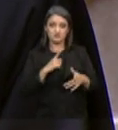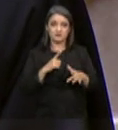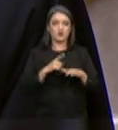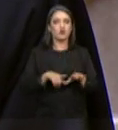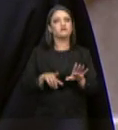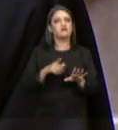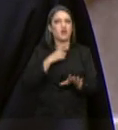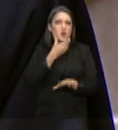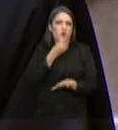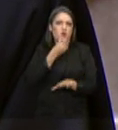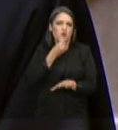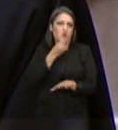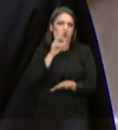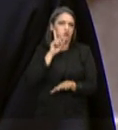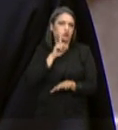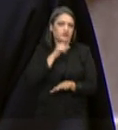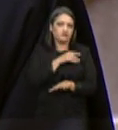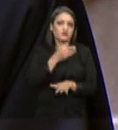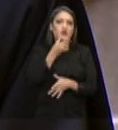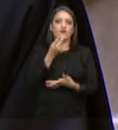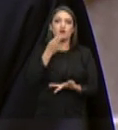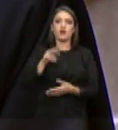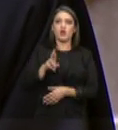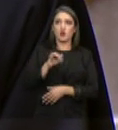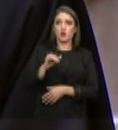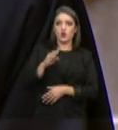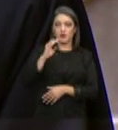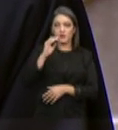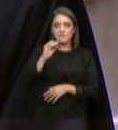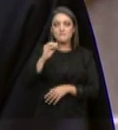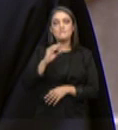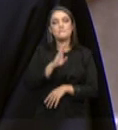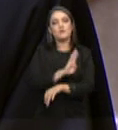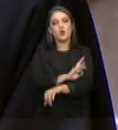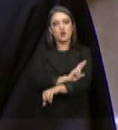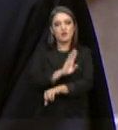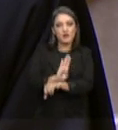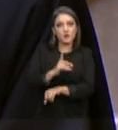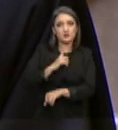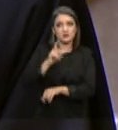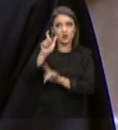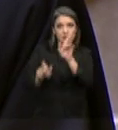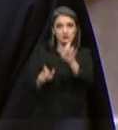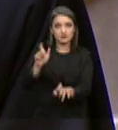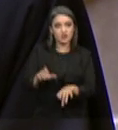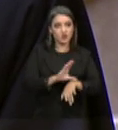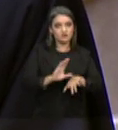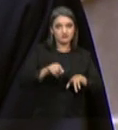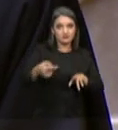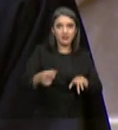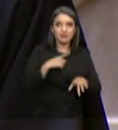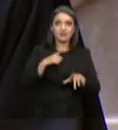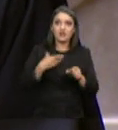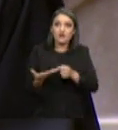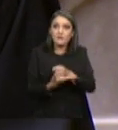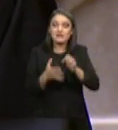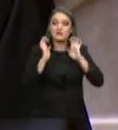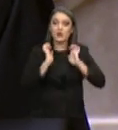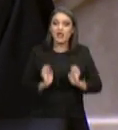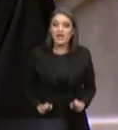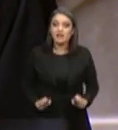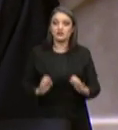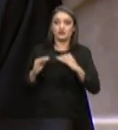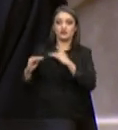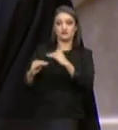schoolberg Rui Barbosa é um sujeito pós convencional Pois foi orientado foi orientado por princípios éticos